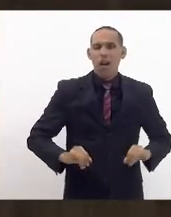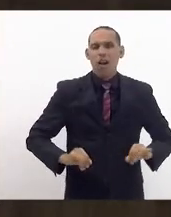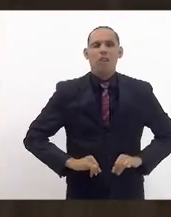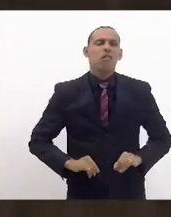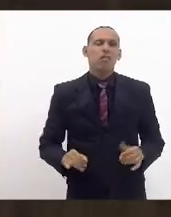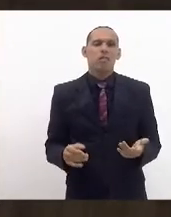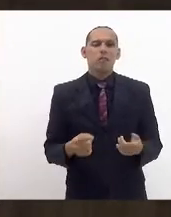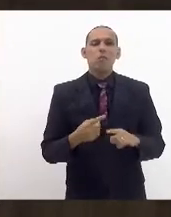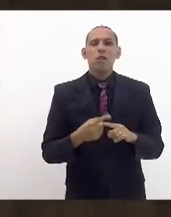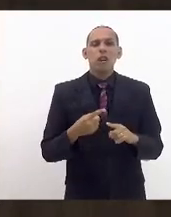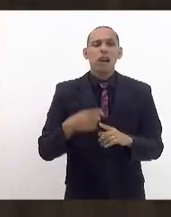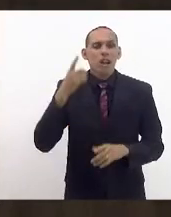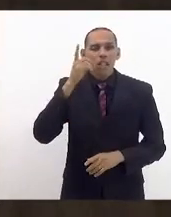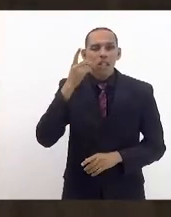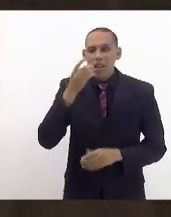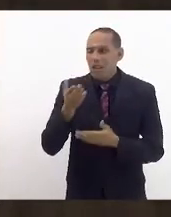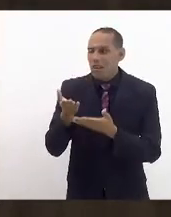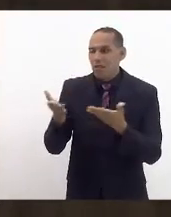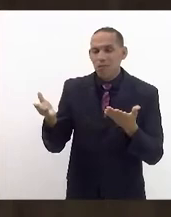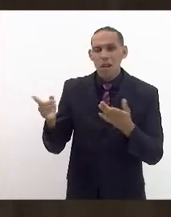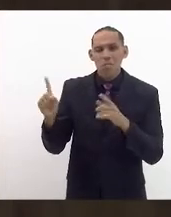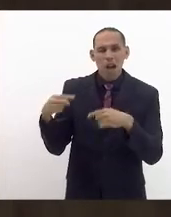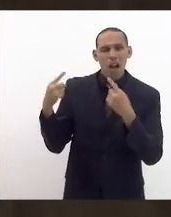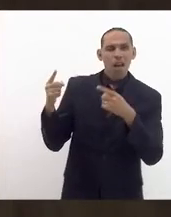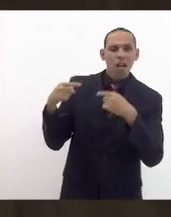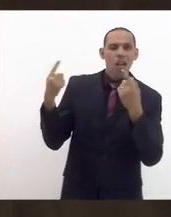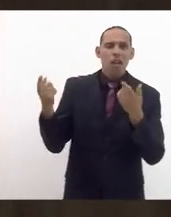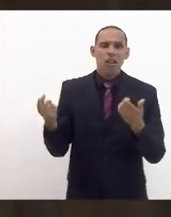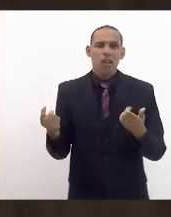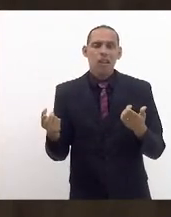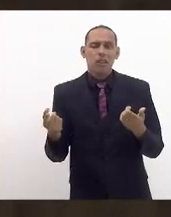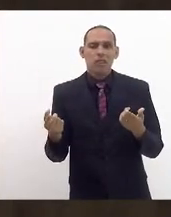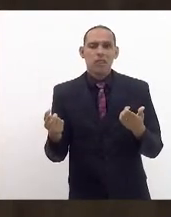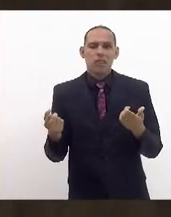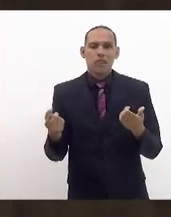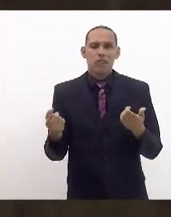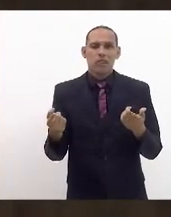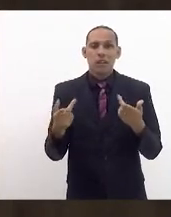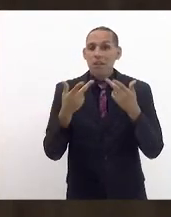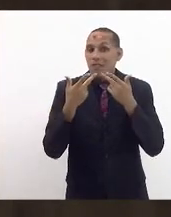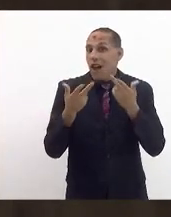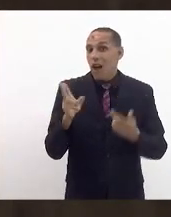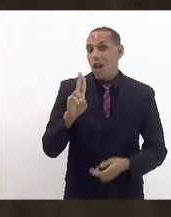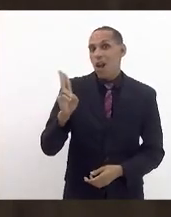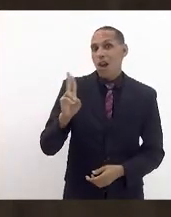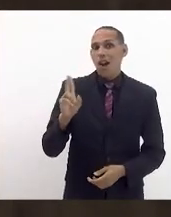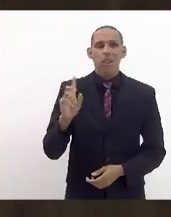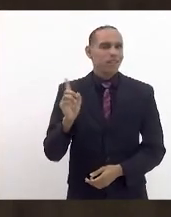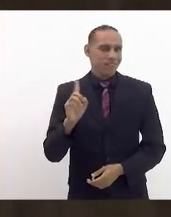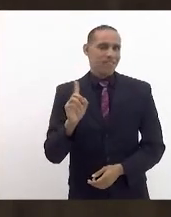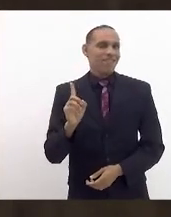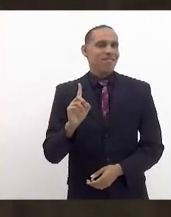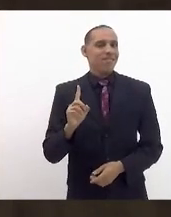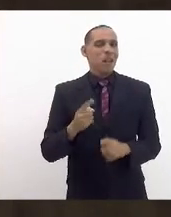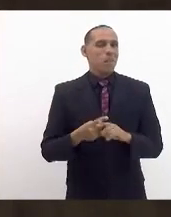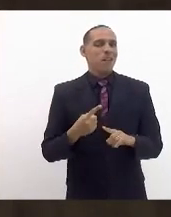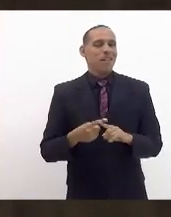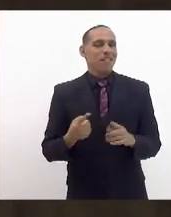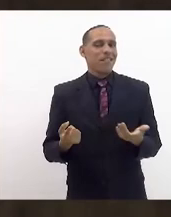de deputados, com pronunciamentos que não falam o nome, obviamente, para